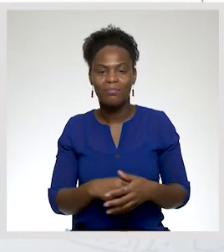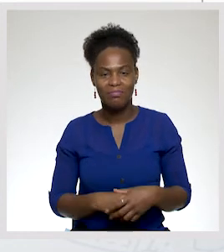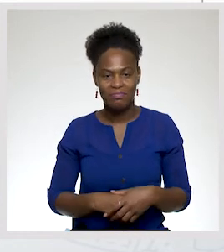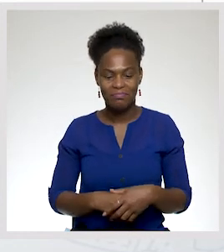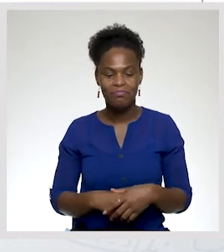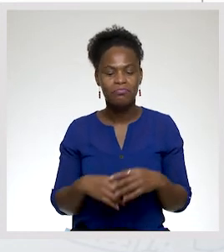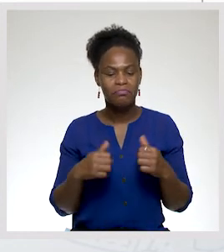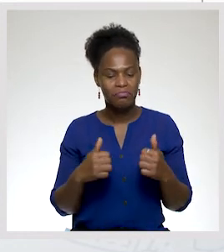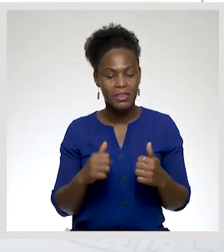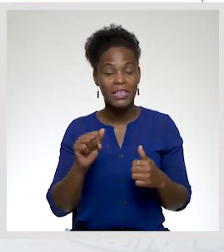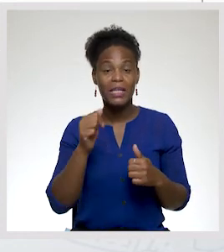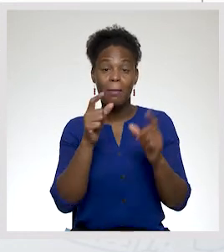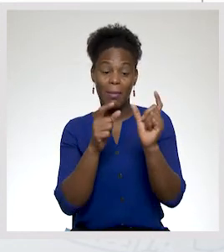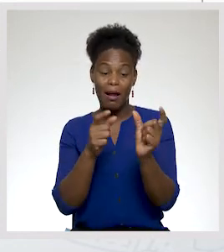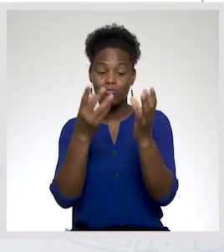Muito bem, está no plural.